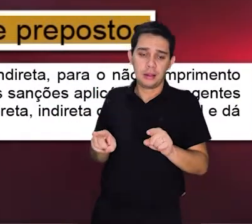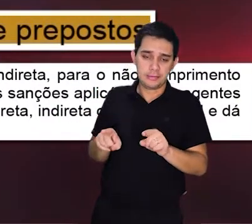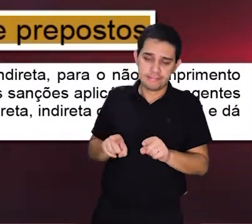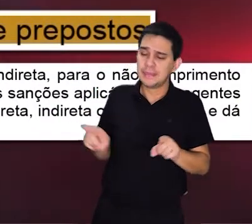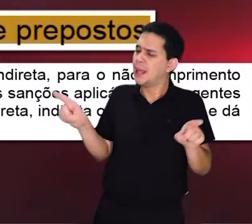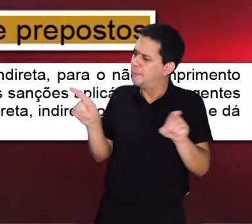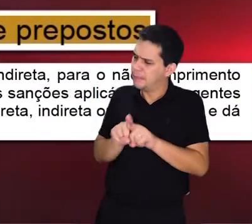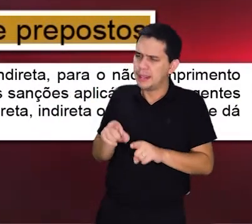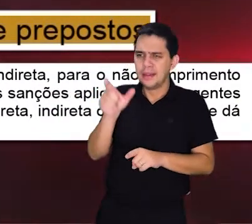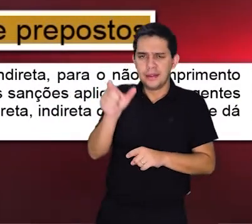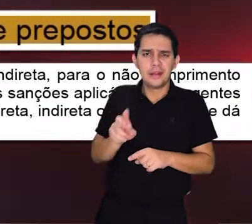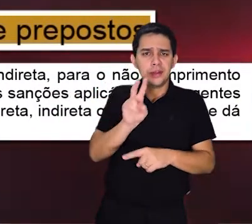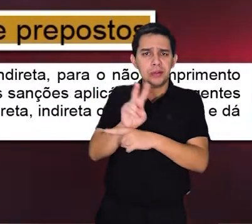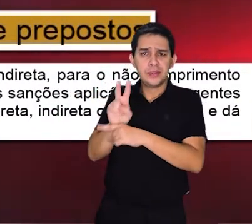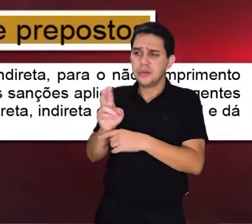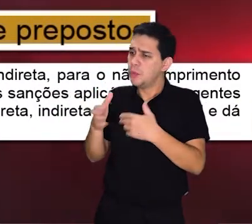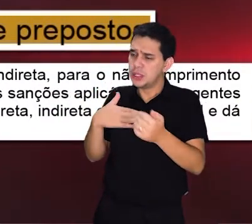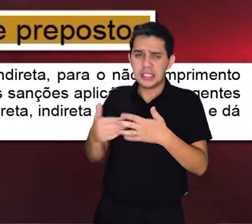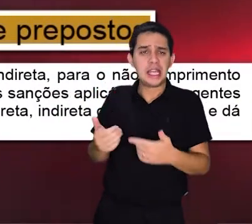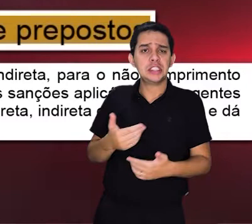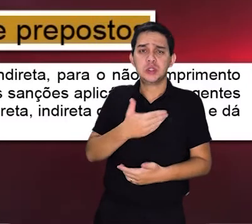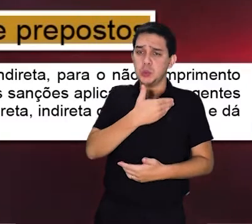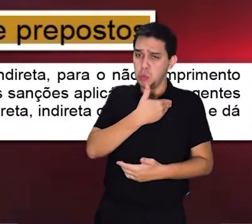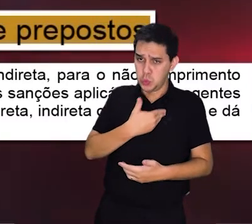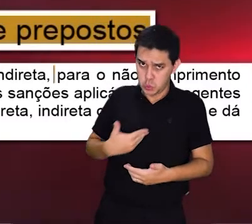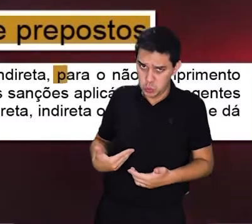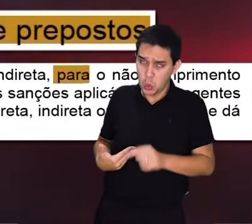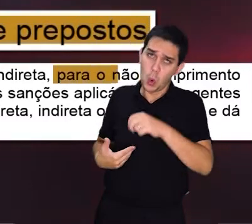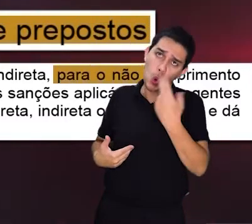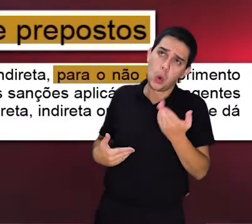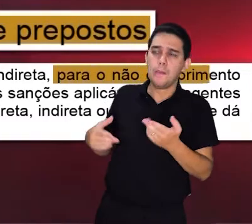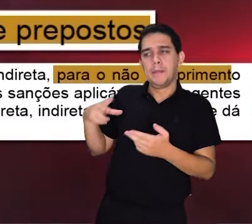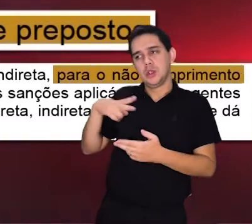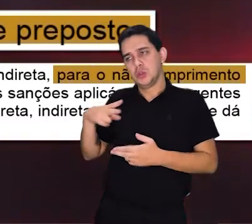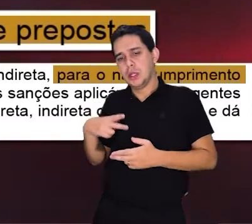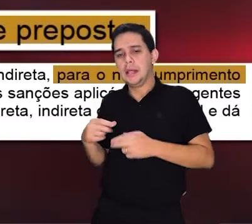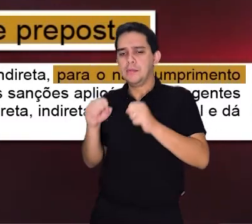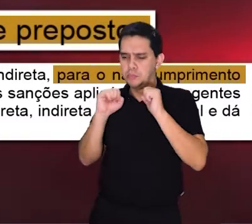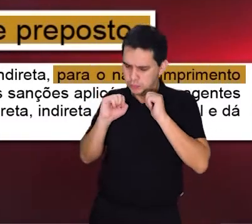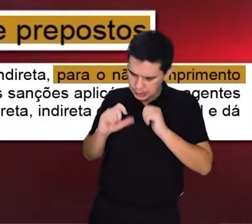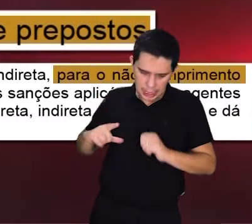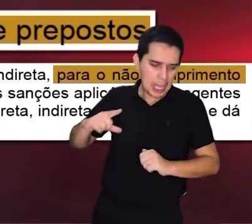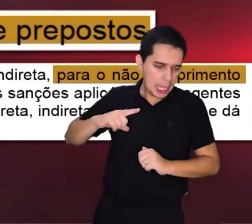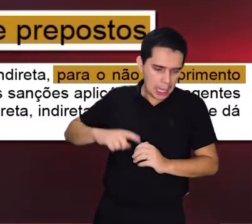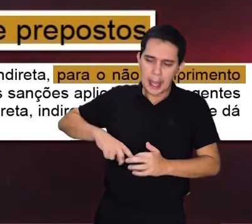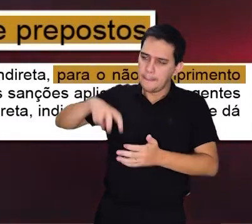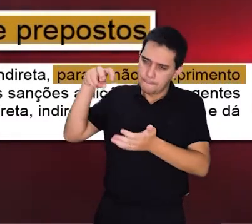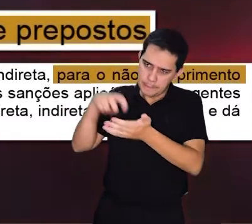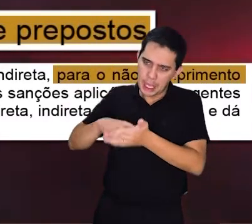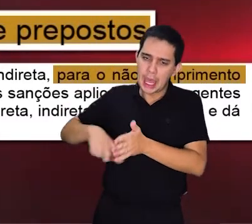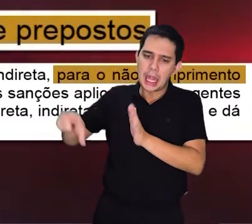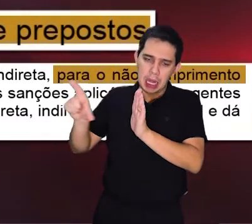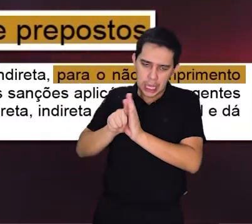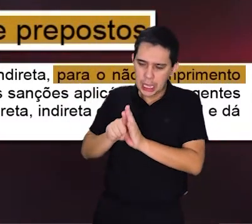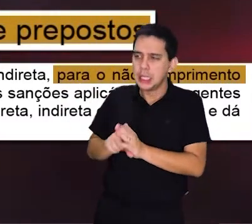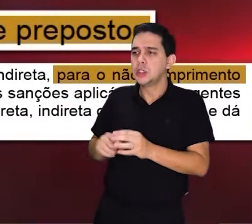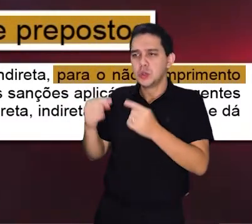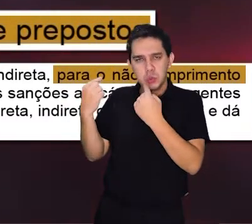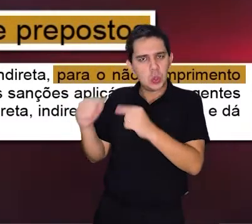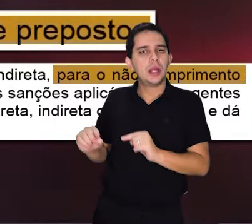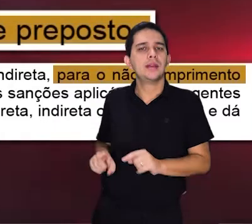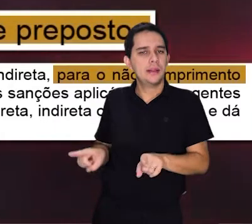E os agentes, mesmo se não for agente público, que eventualmente cometam esses atos, ainda estão sujeitos à aplicação da lei